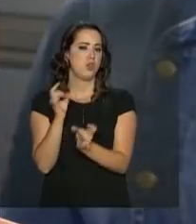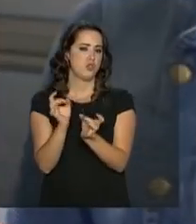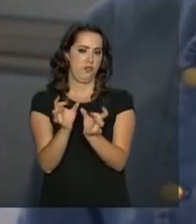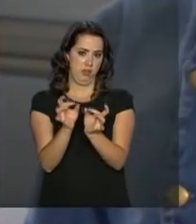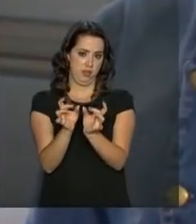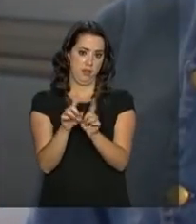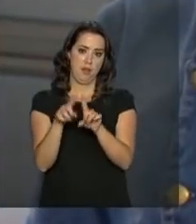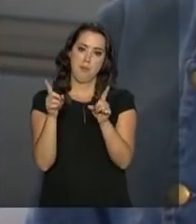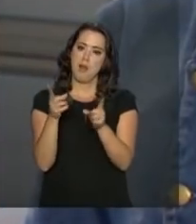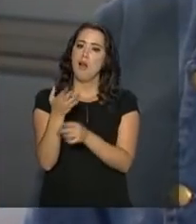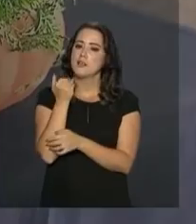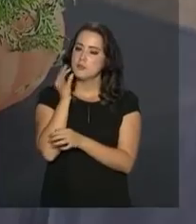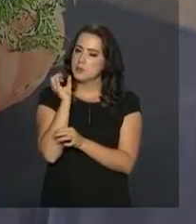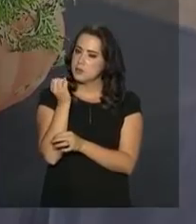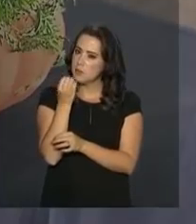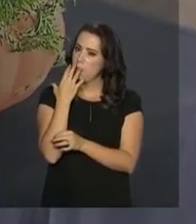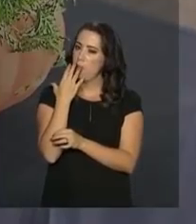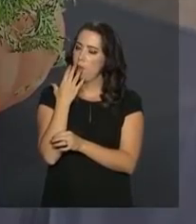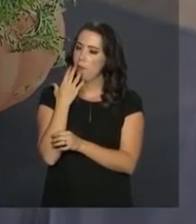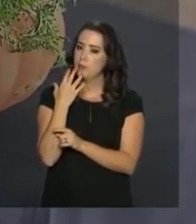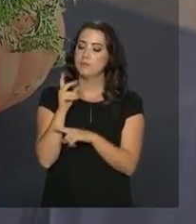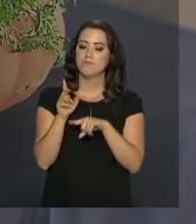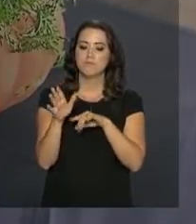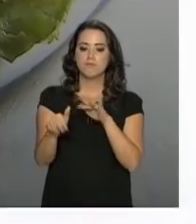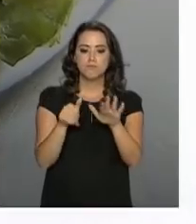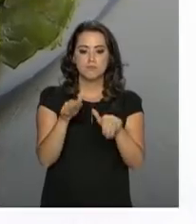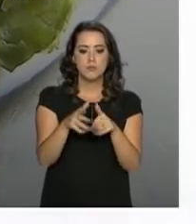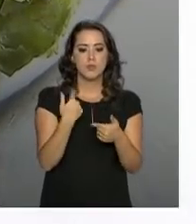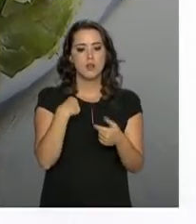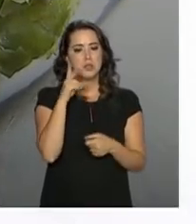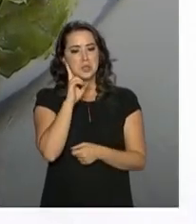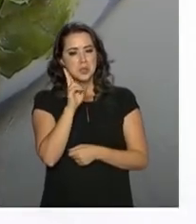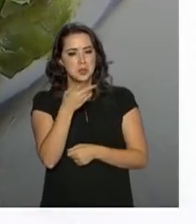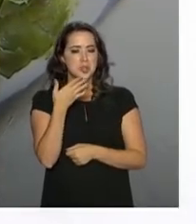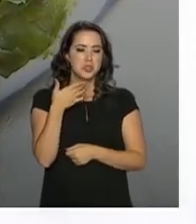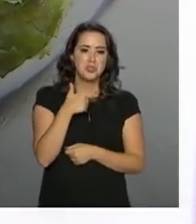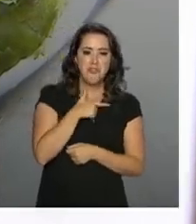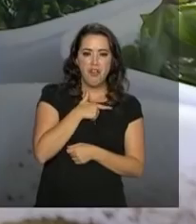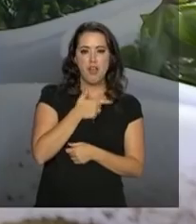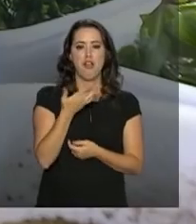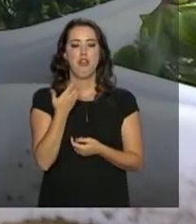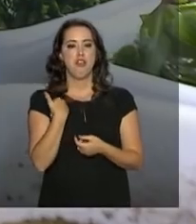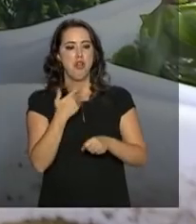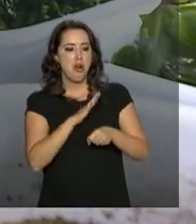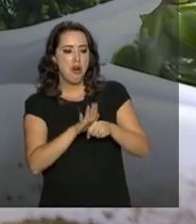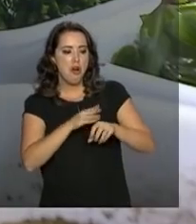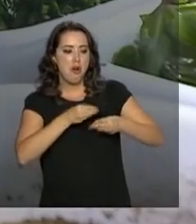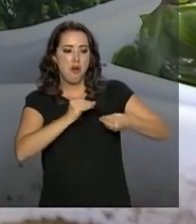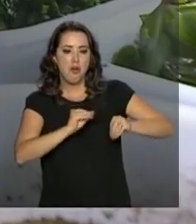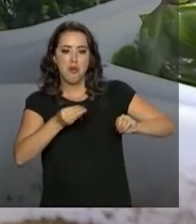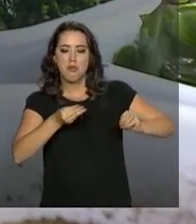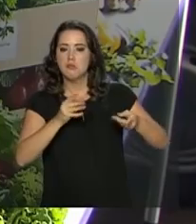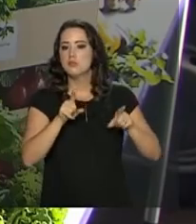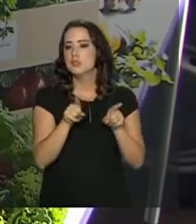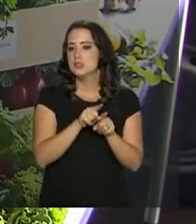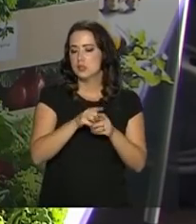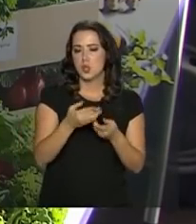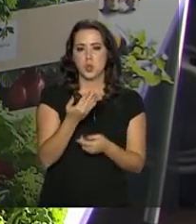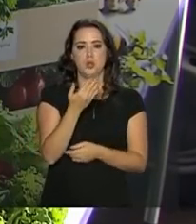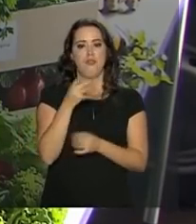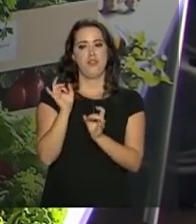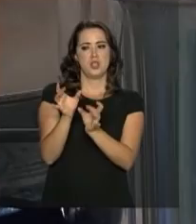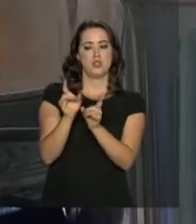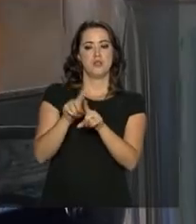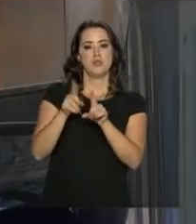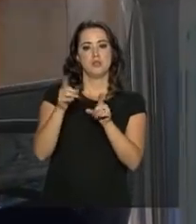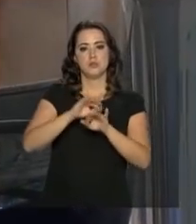mas nutricional tem muito. E a gente pegou os feinhos, os tortos, tirou o que não poderia ser consumido e transformou o que seria